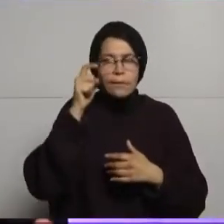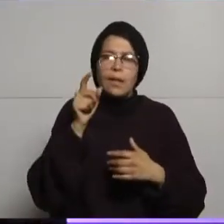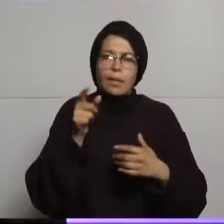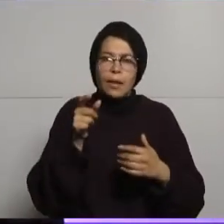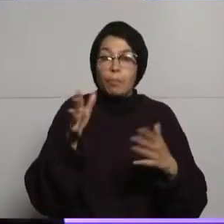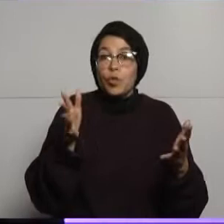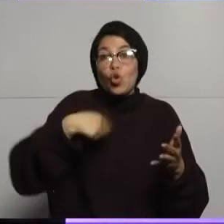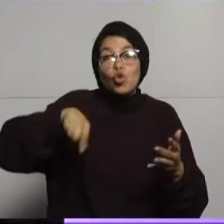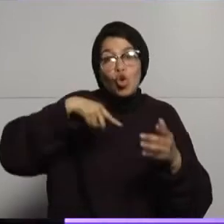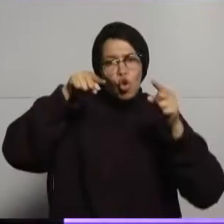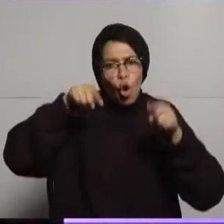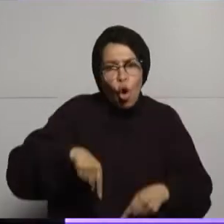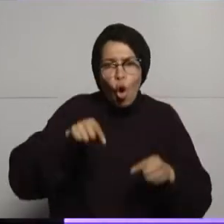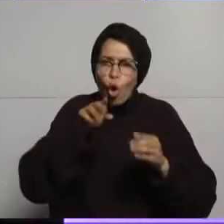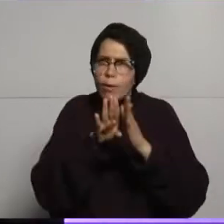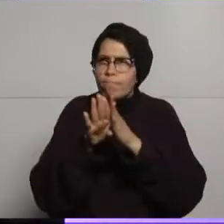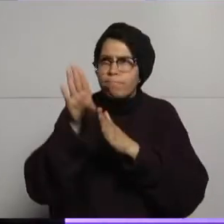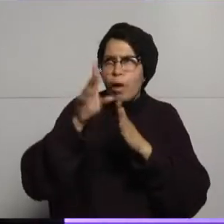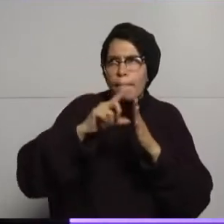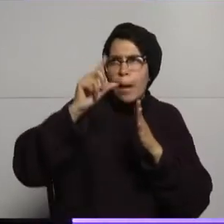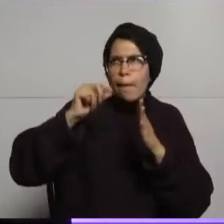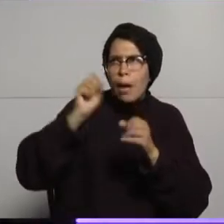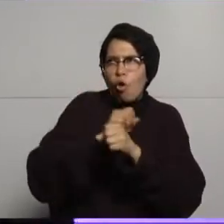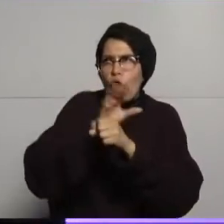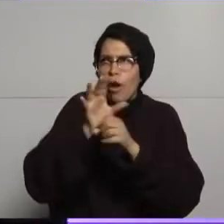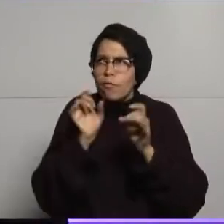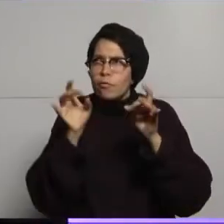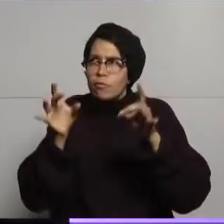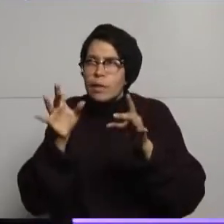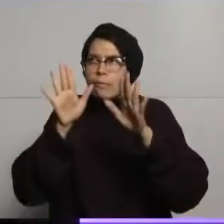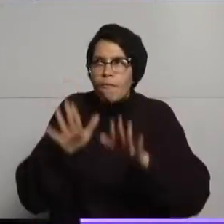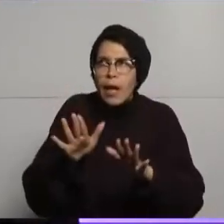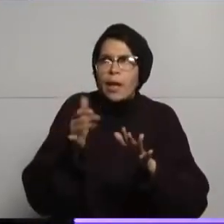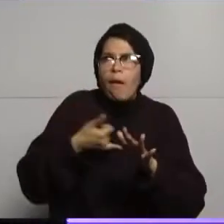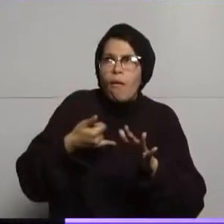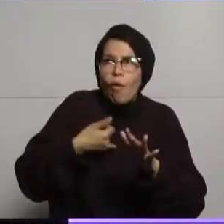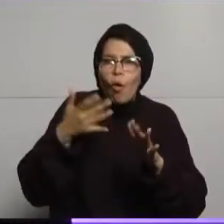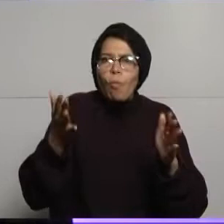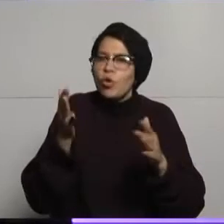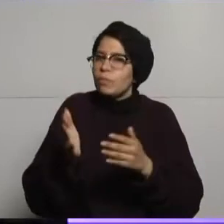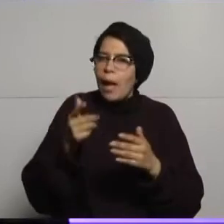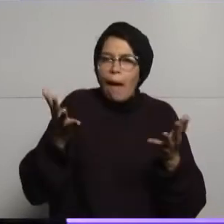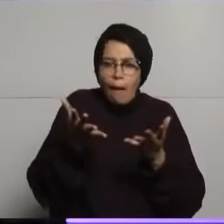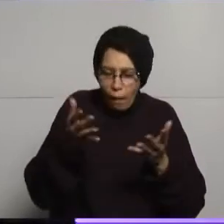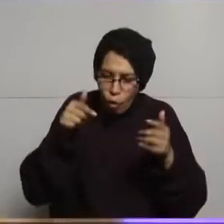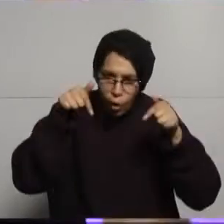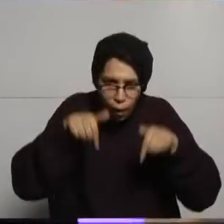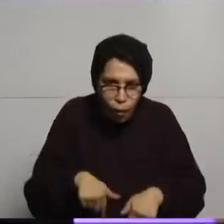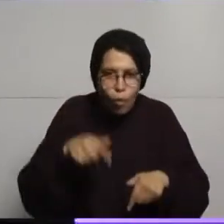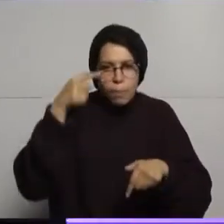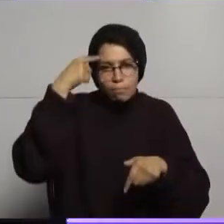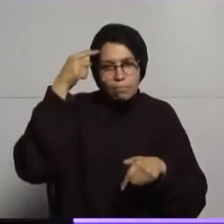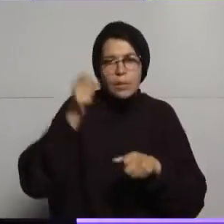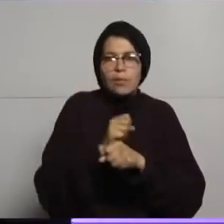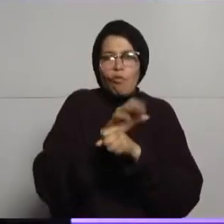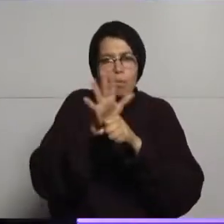Frena la Curva mira um pouco como sair da pandemia, ou seja, como a economia social e solidária,